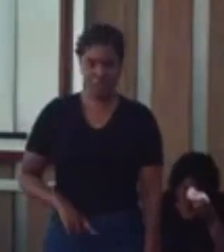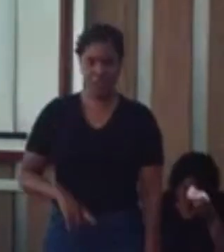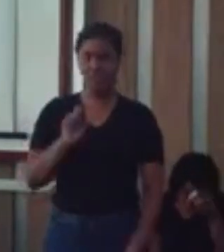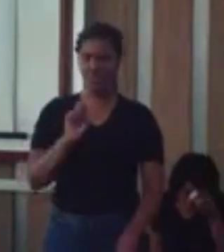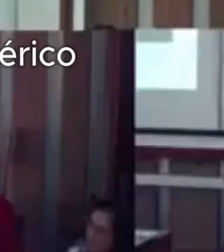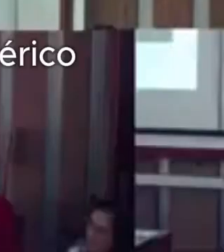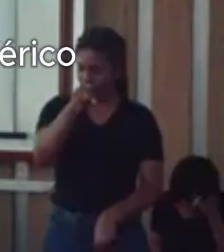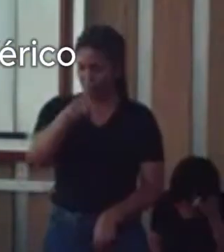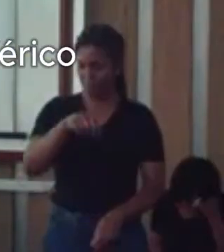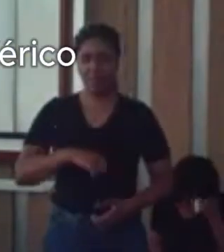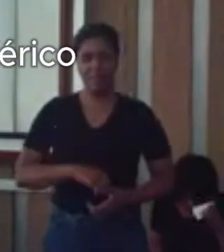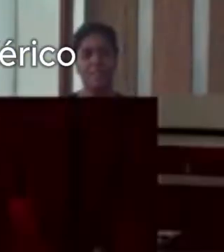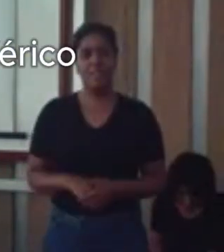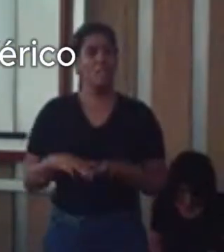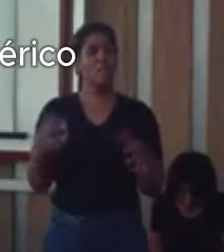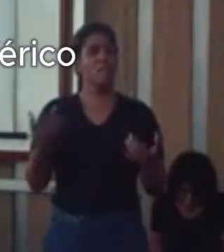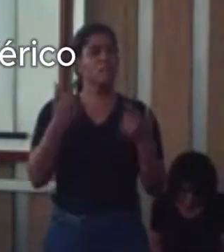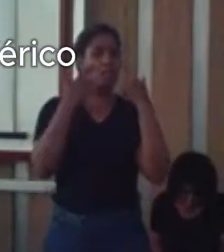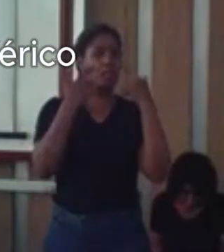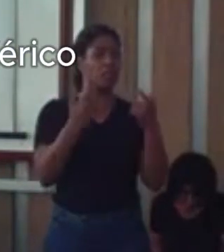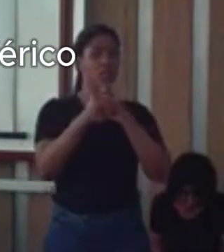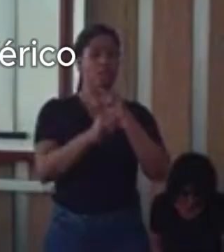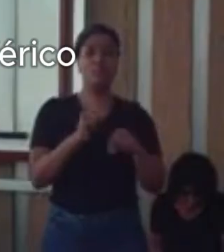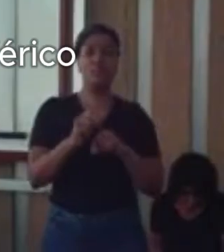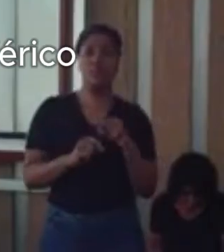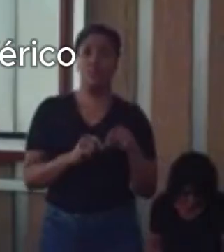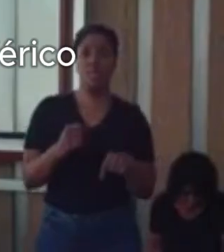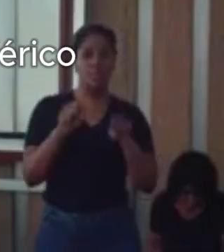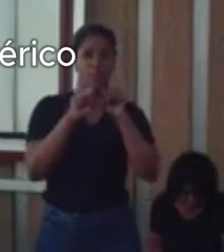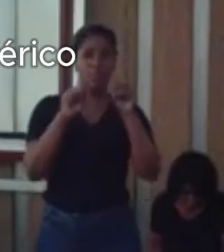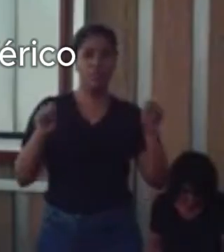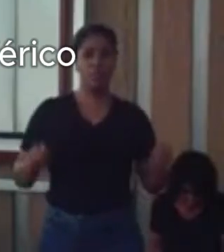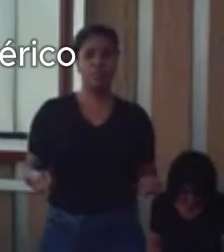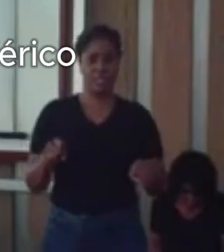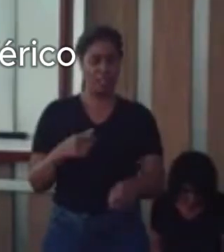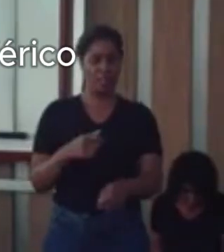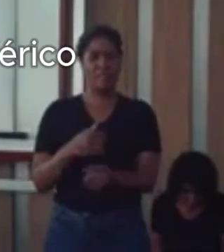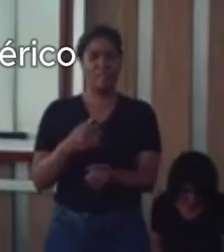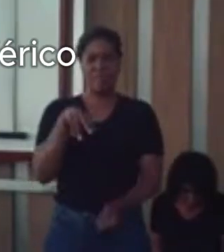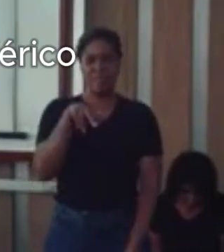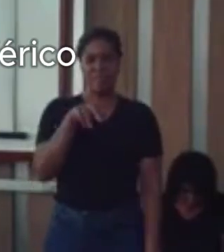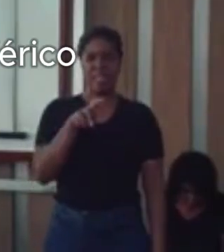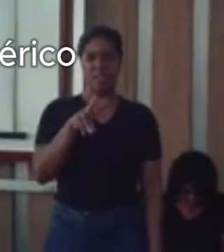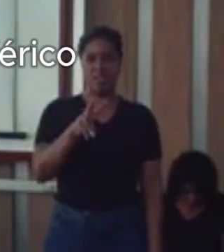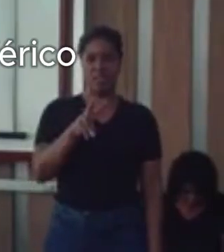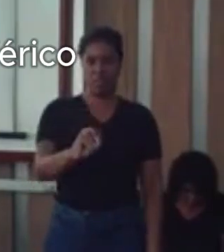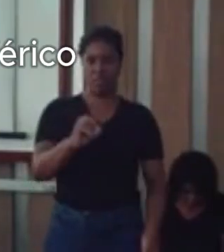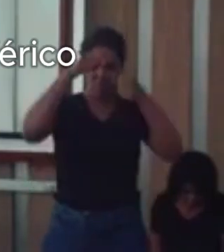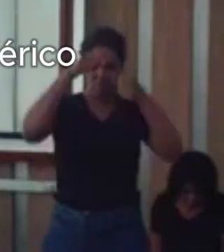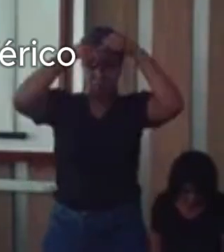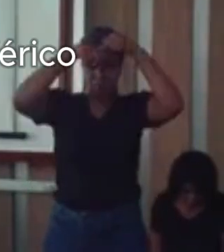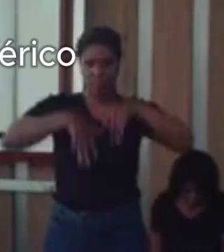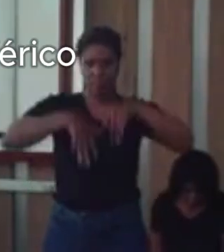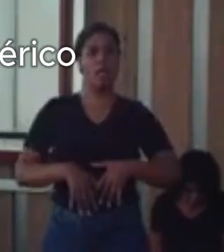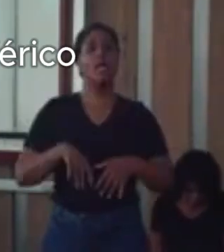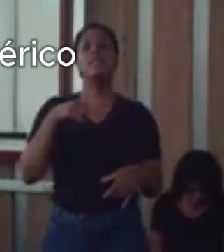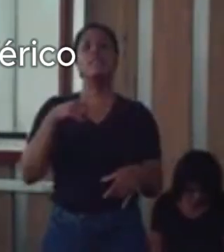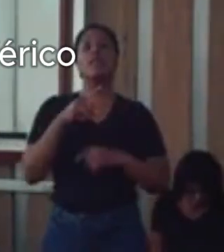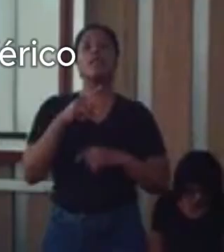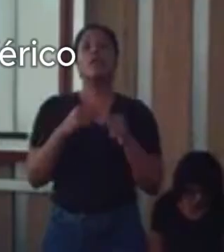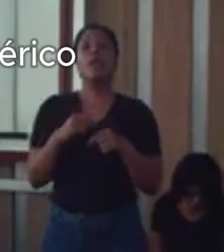Aí, o que é interessante é que, no sistema nervoso periférico, existe regeneração. Então, se a gente